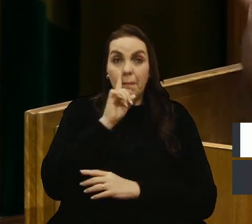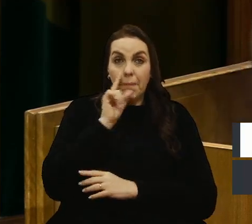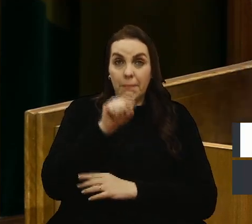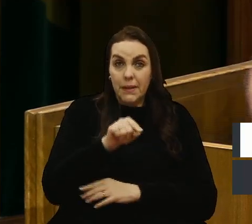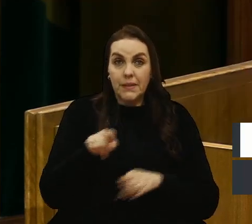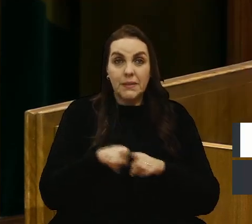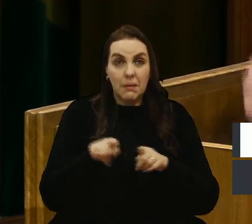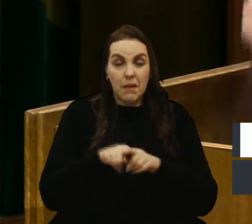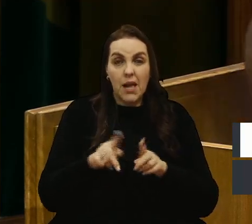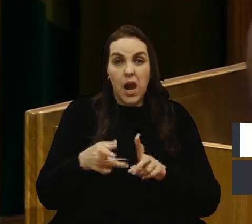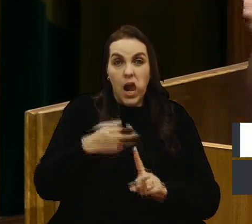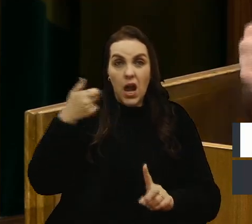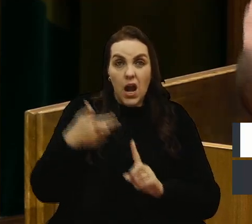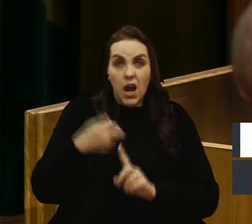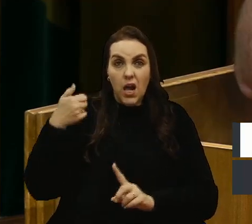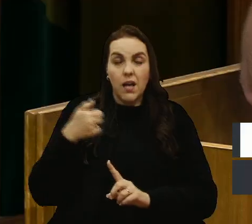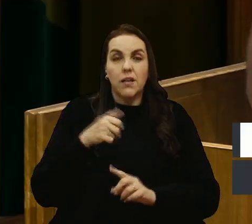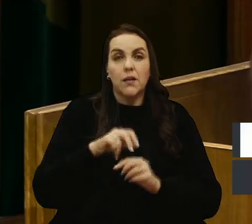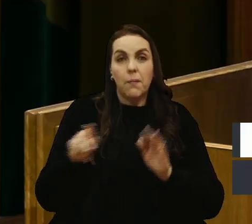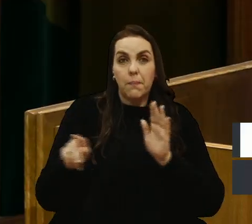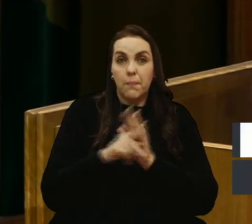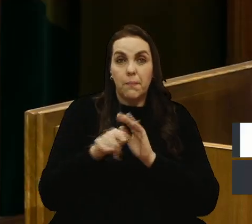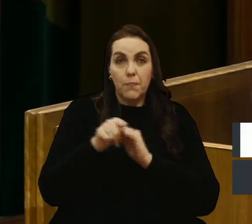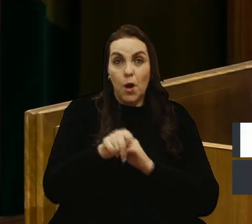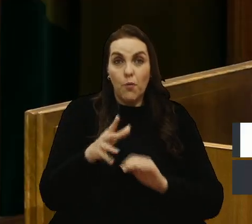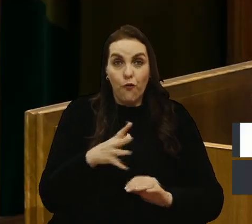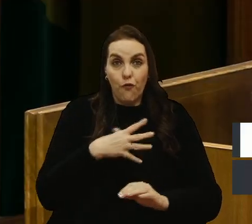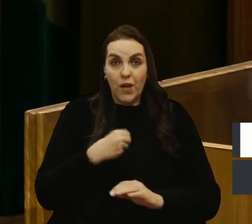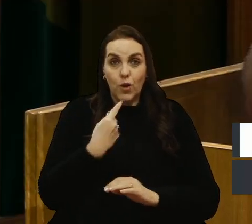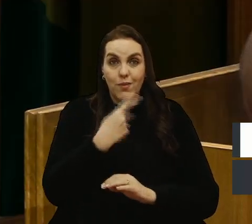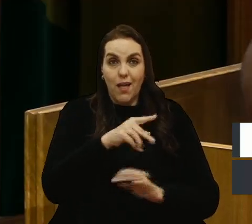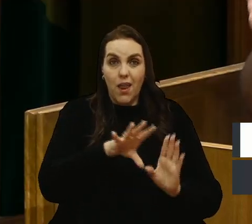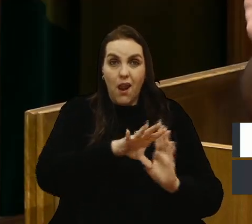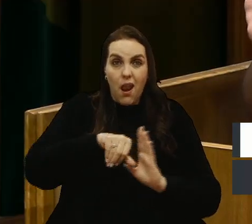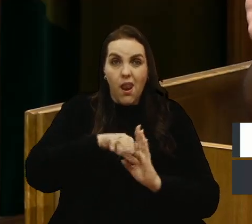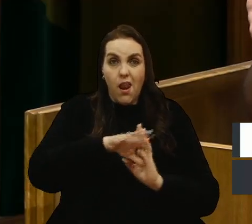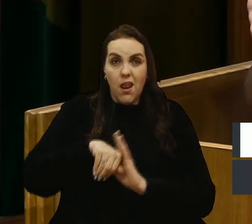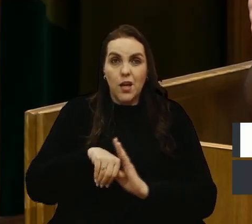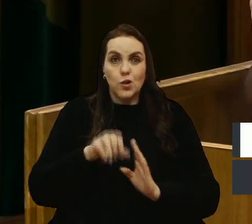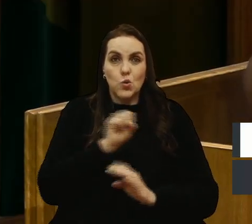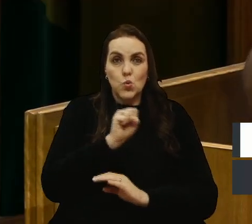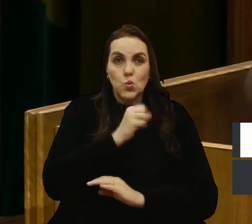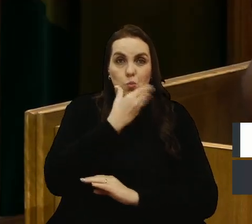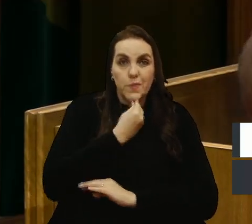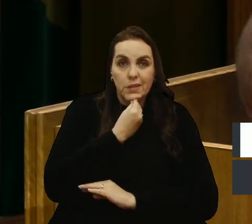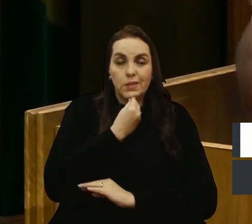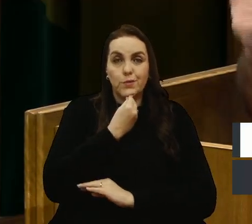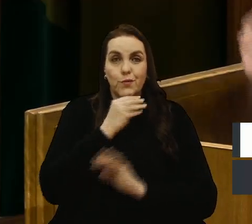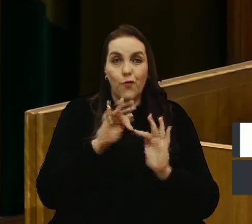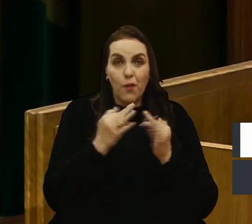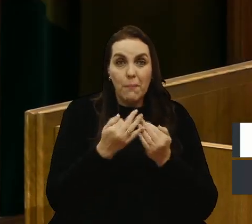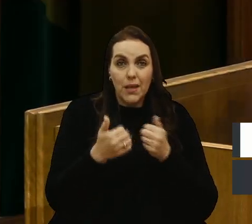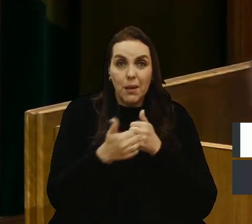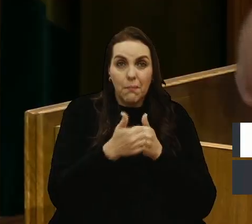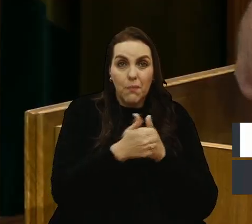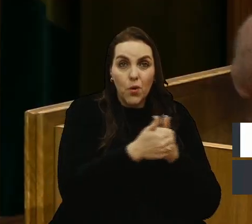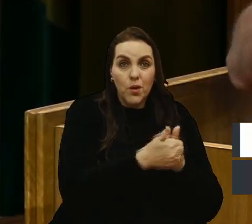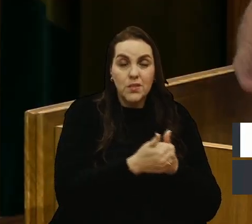eram extorquidas pelos próprios filhos, sobrinhos, parentes